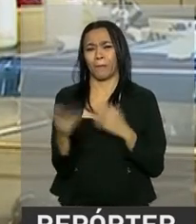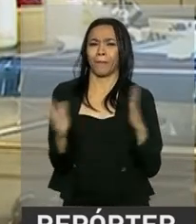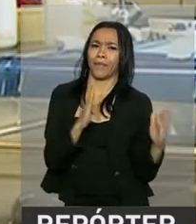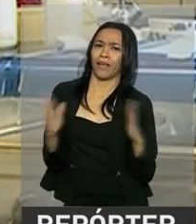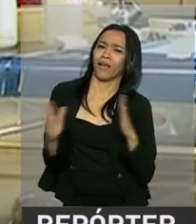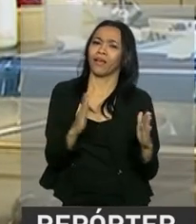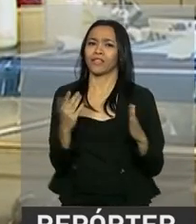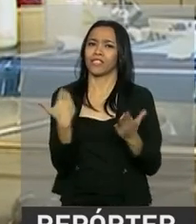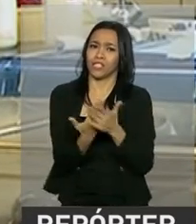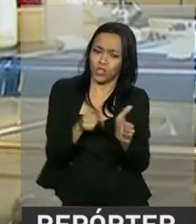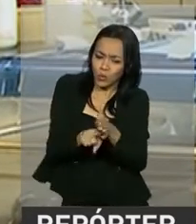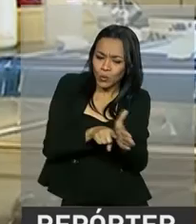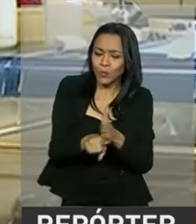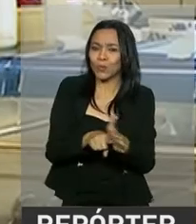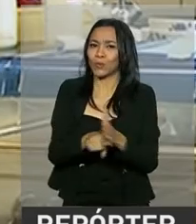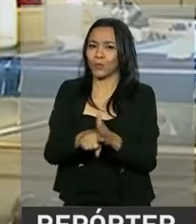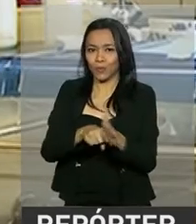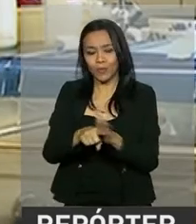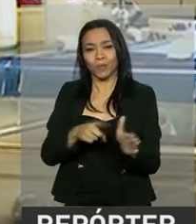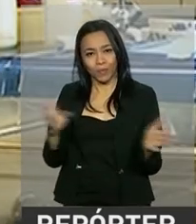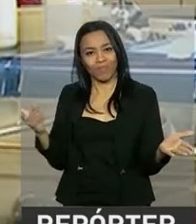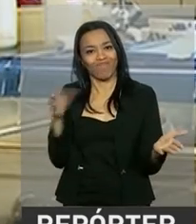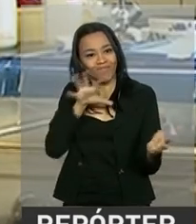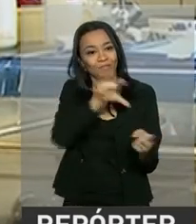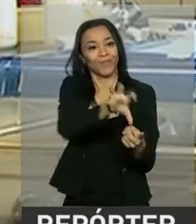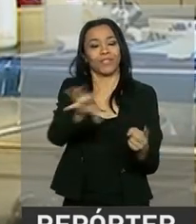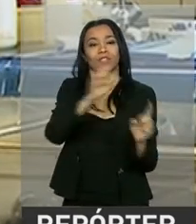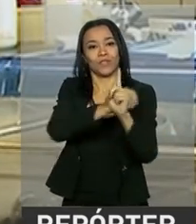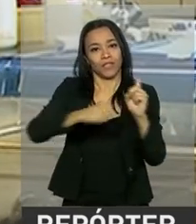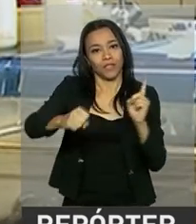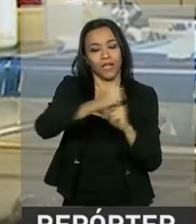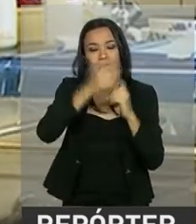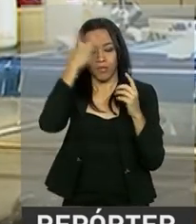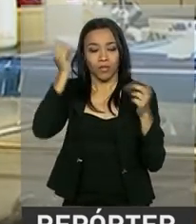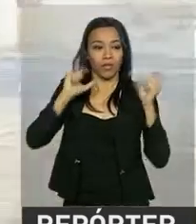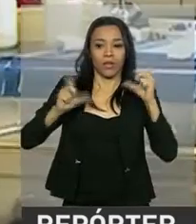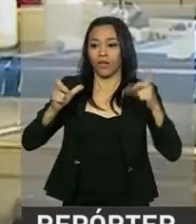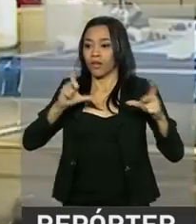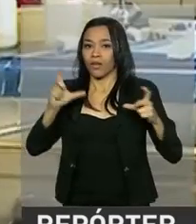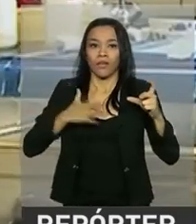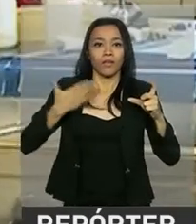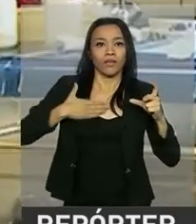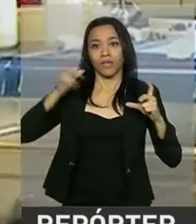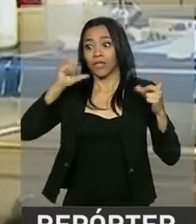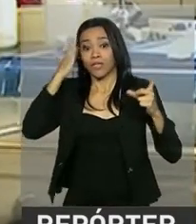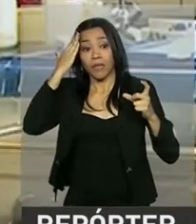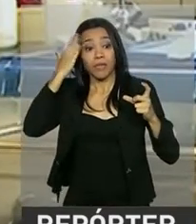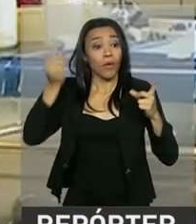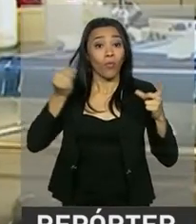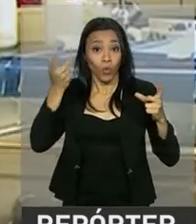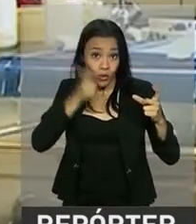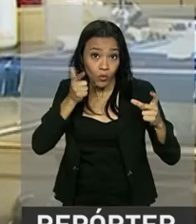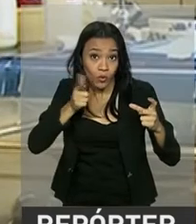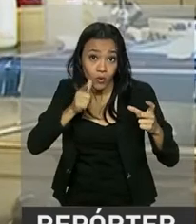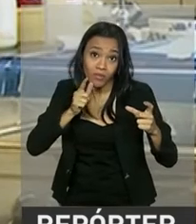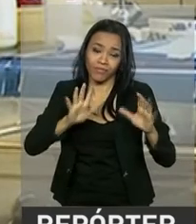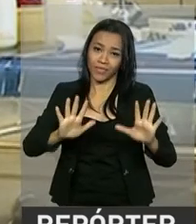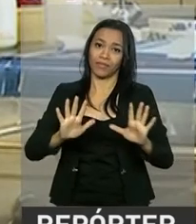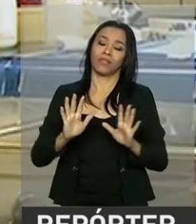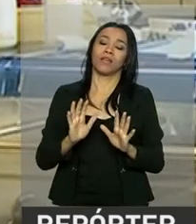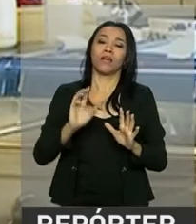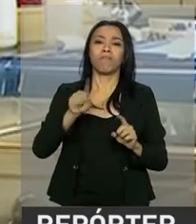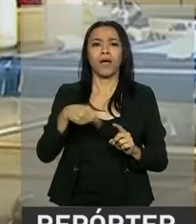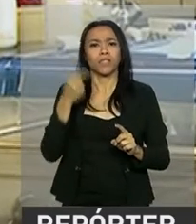de estudo que o impacto social e pac na sociedade direto causa muita expectativa né mas a julgar pelos passos rápidos que temos